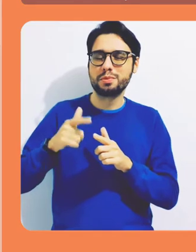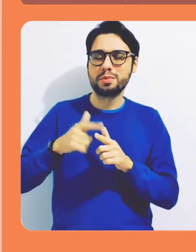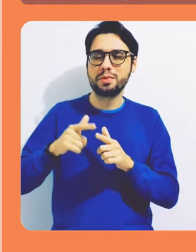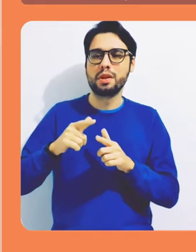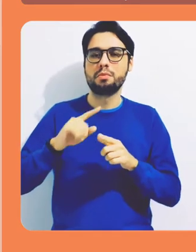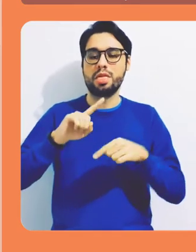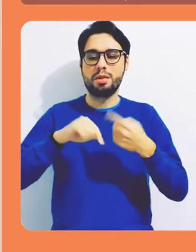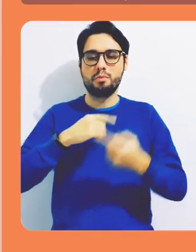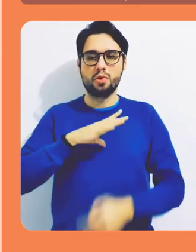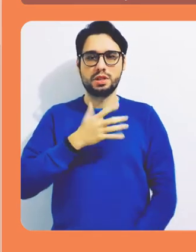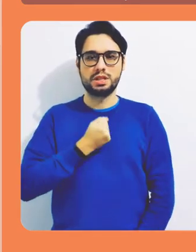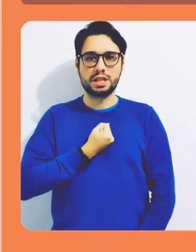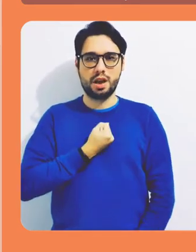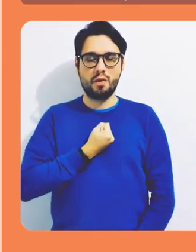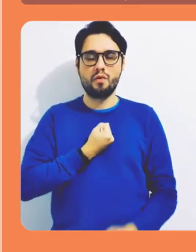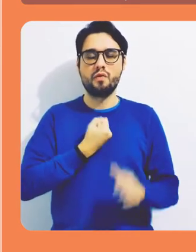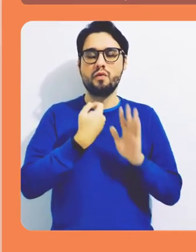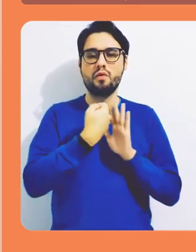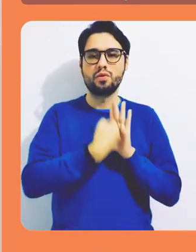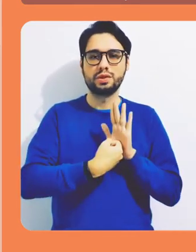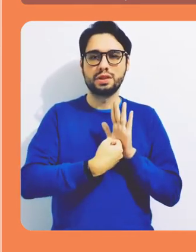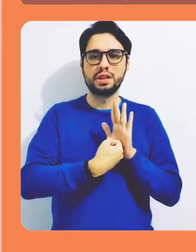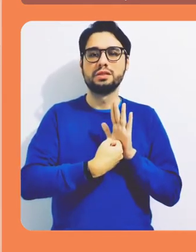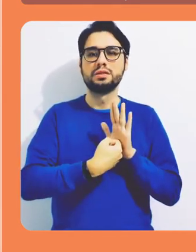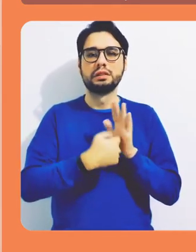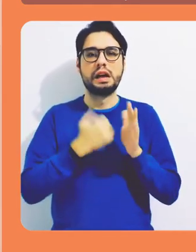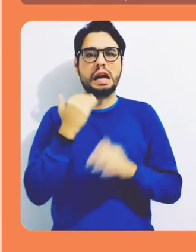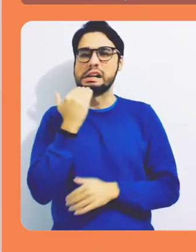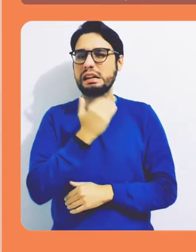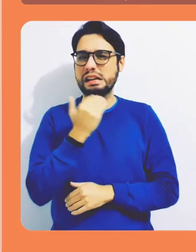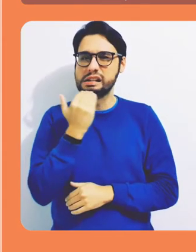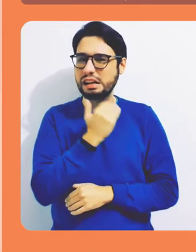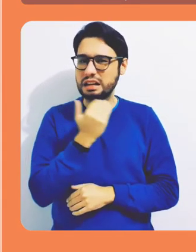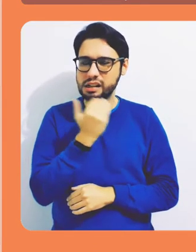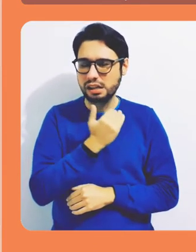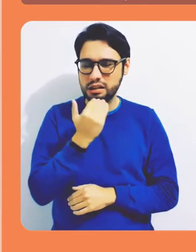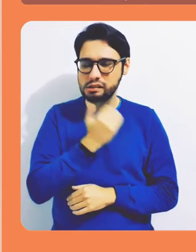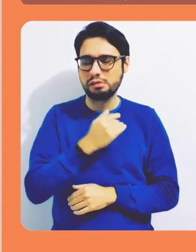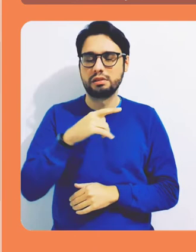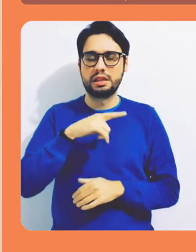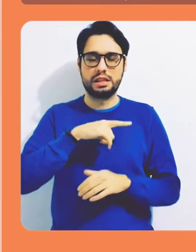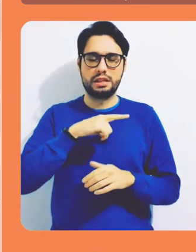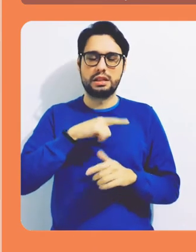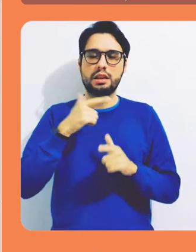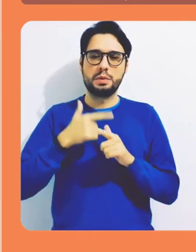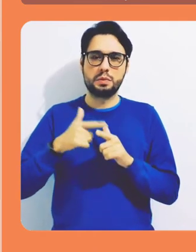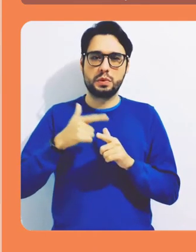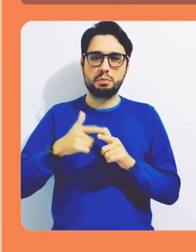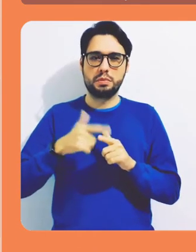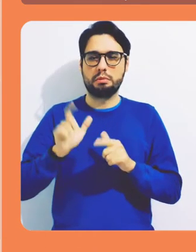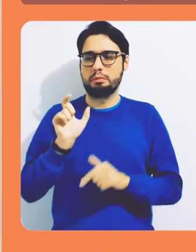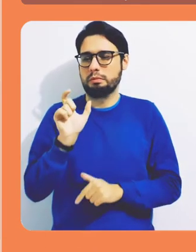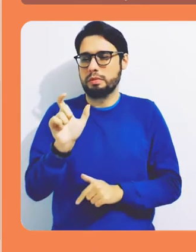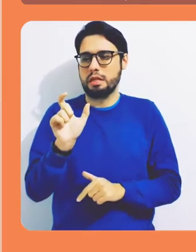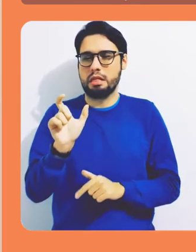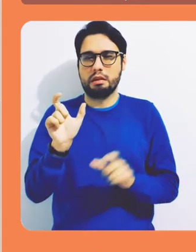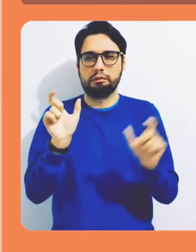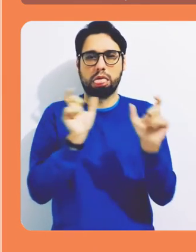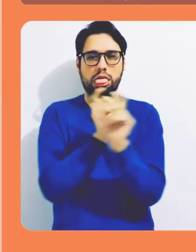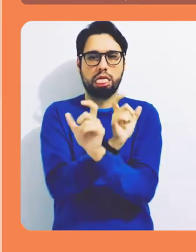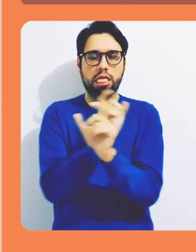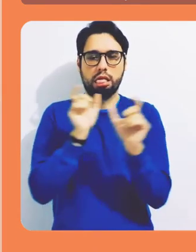bem bonitinho. O problema é que às vezes quando a gente salva esse texto, ele deixa esse texto todo